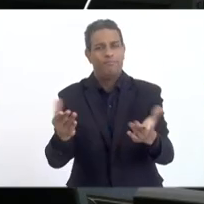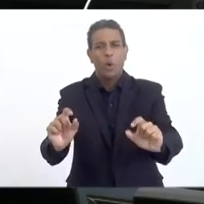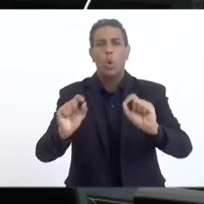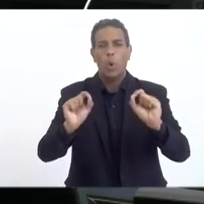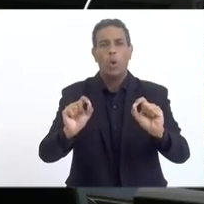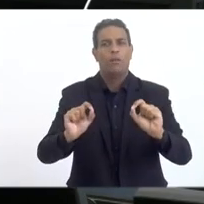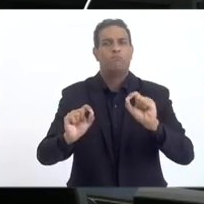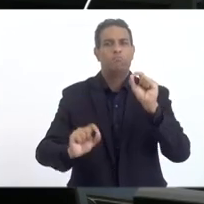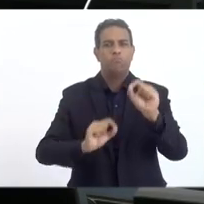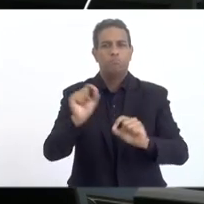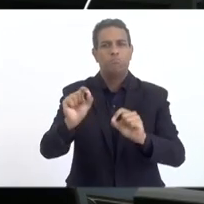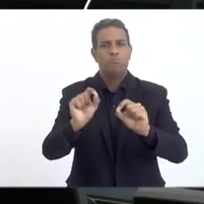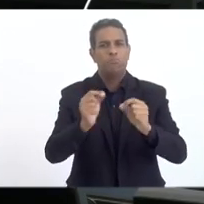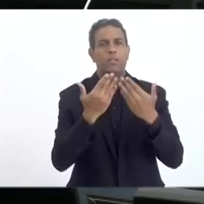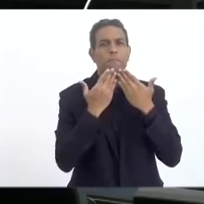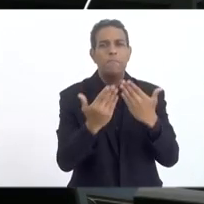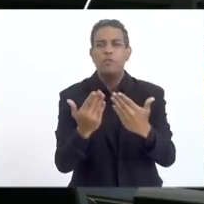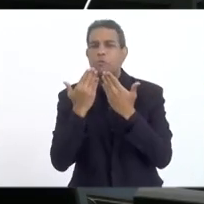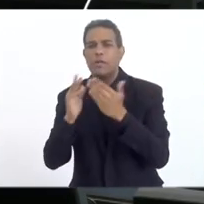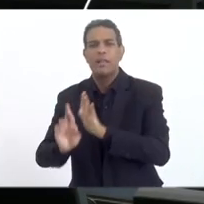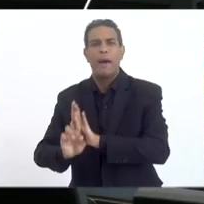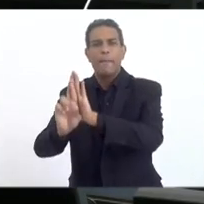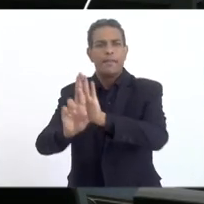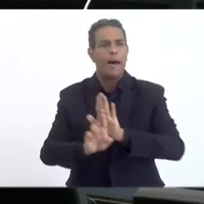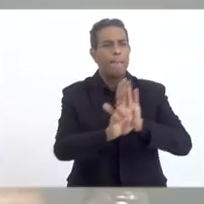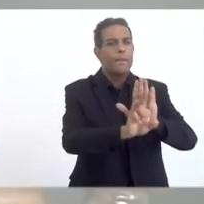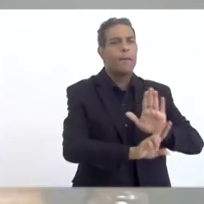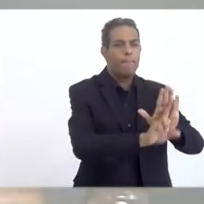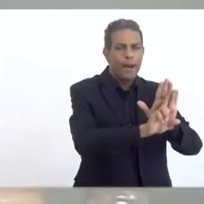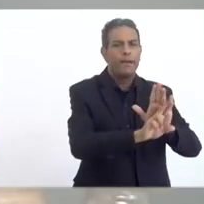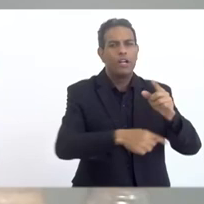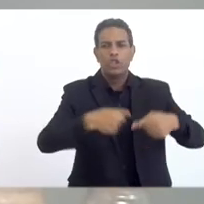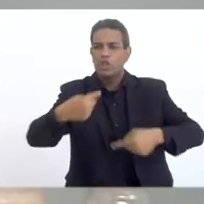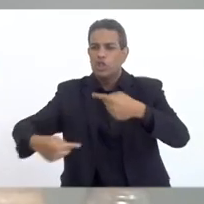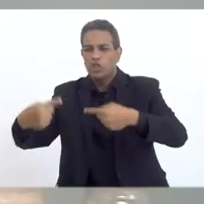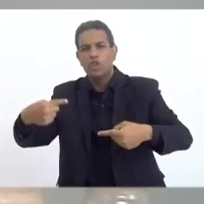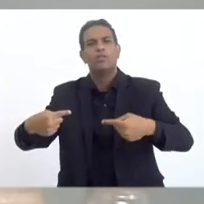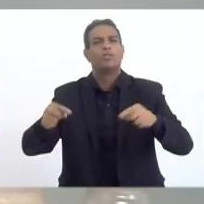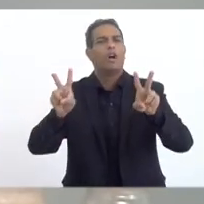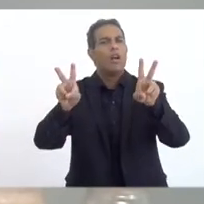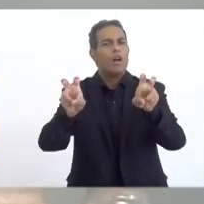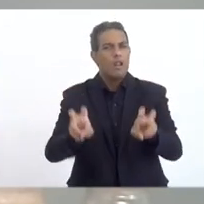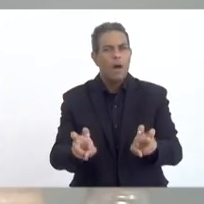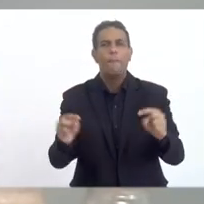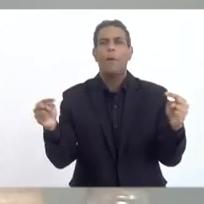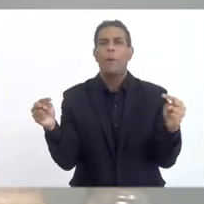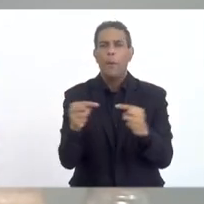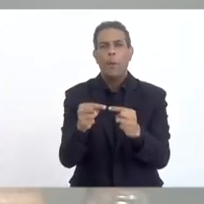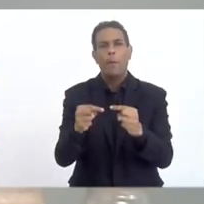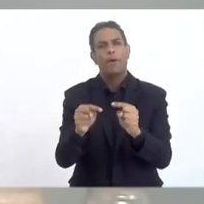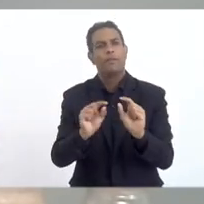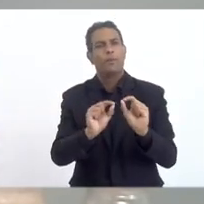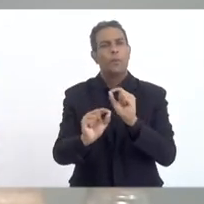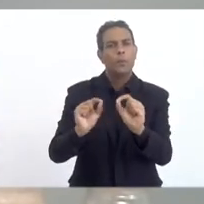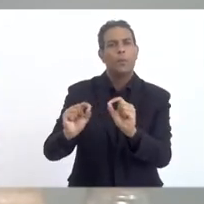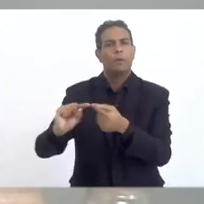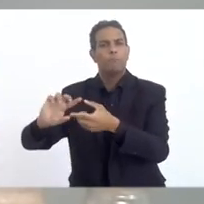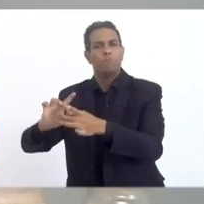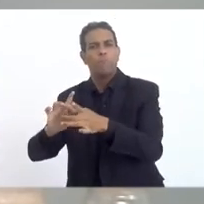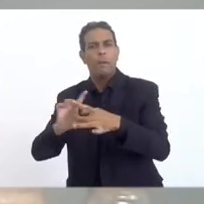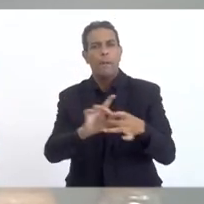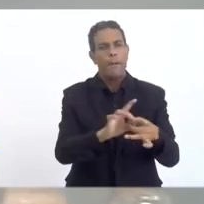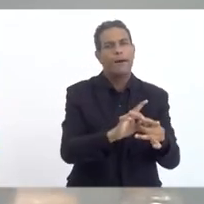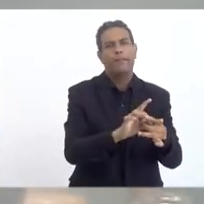palavra para as representações aqui, e aí entrar mais na discussão, nos pormenores de algum ponto ou outro que possa ter